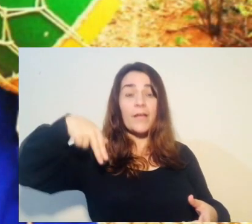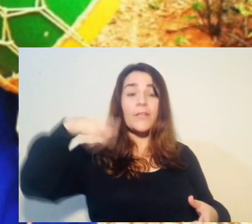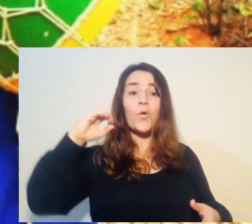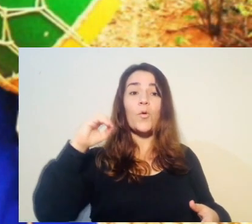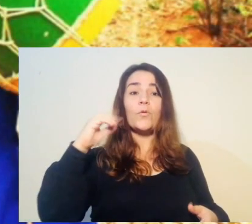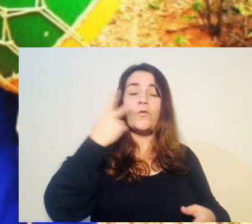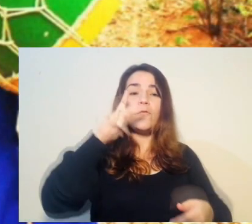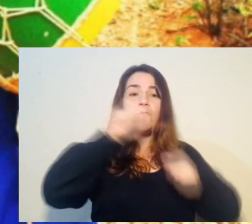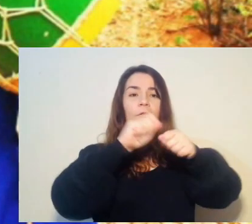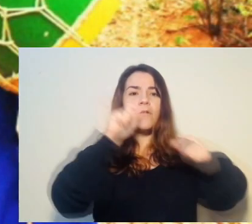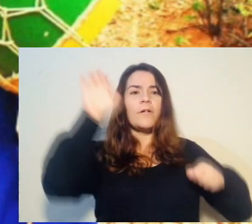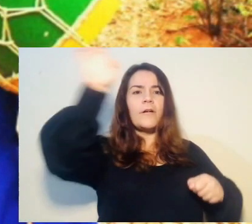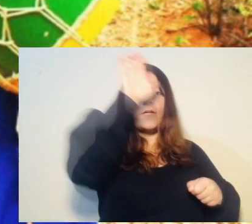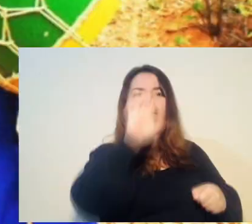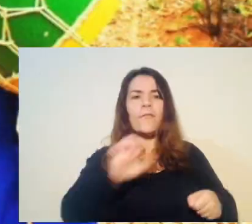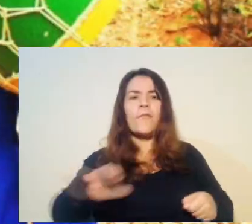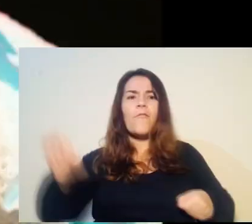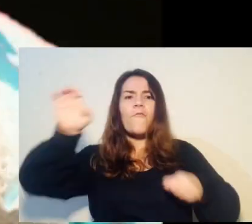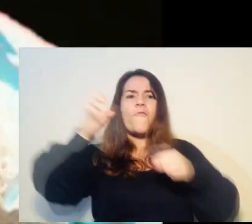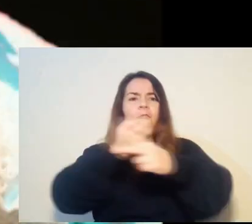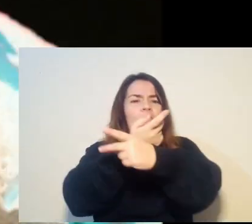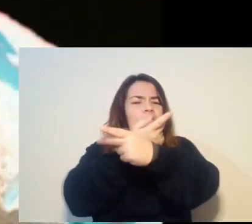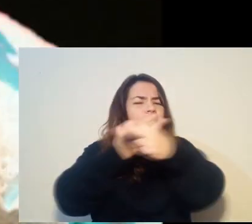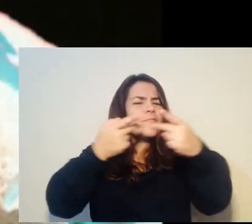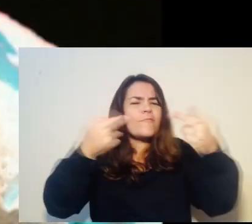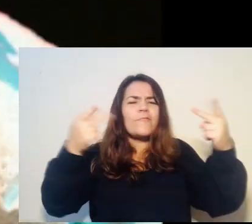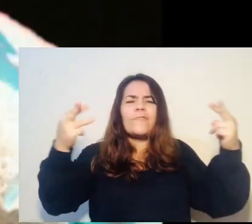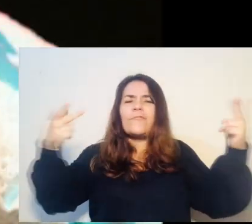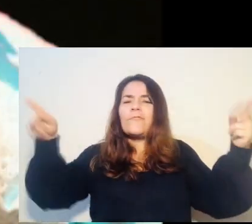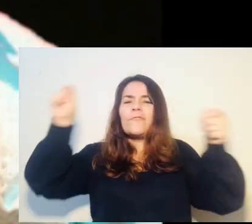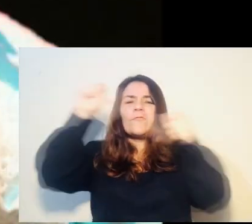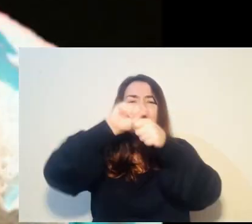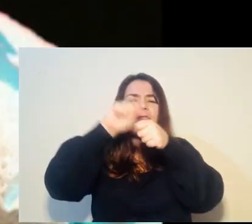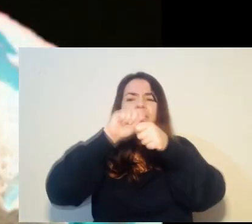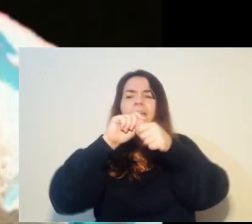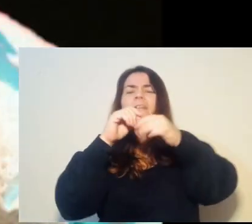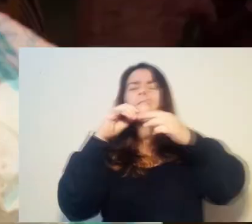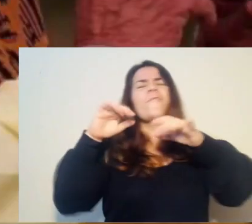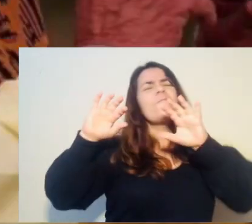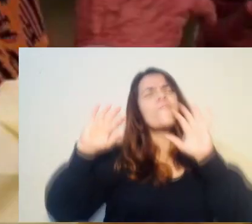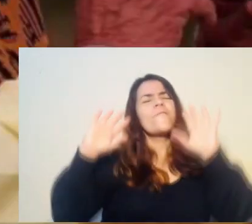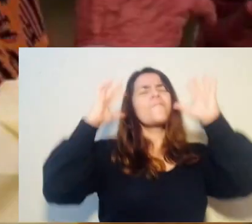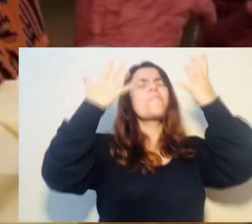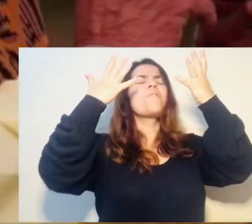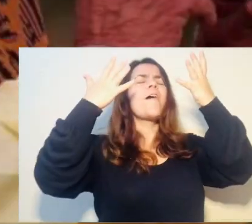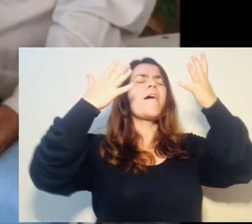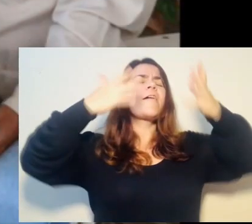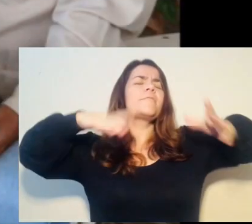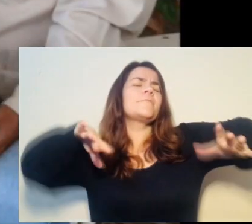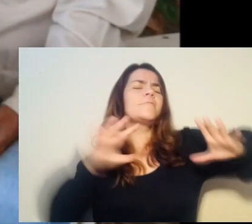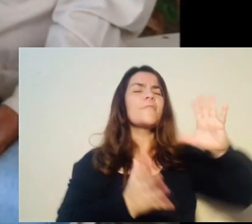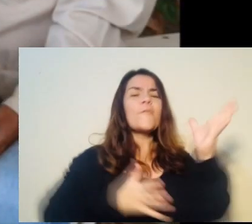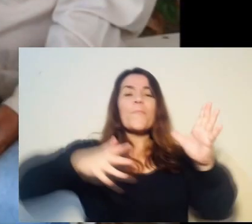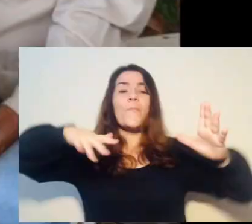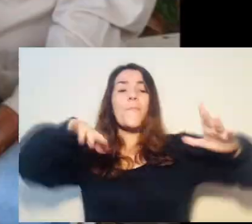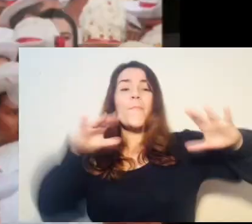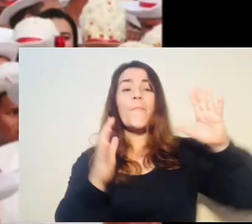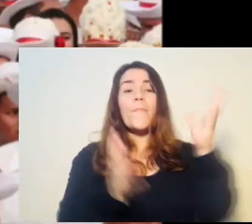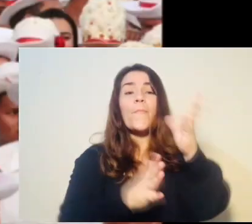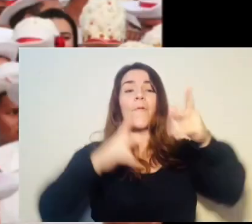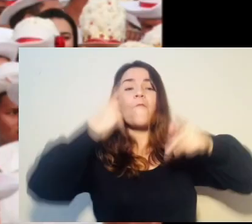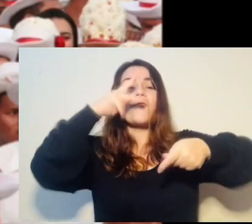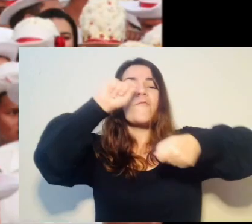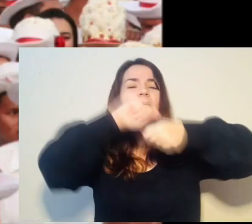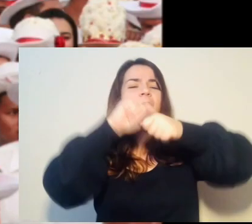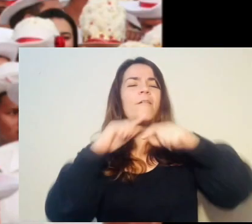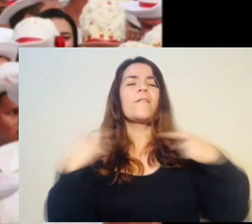Dentro de cada estado há uma enorme variedade de mestres, bandas e